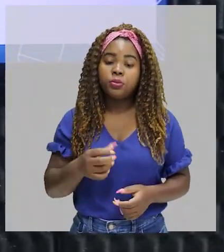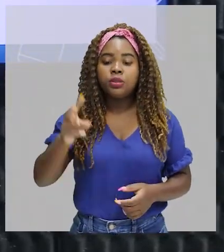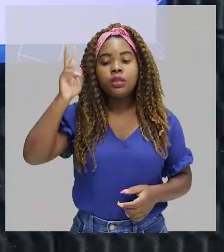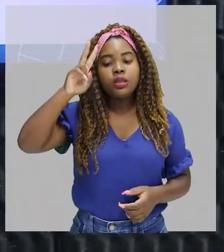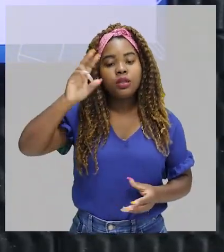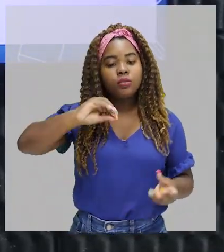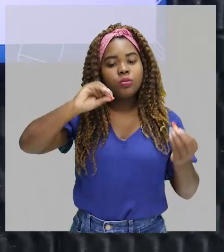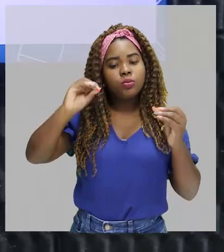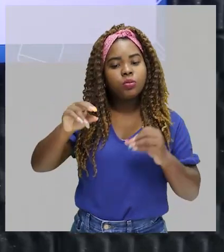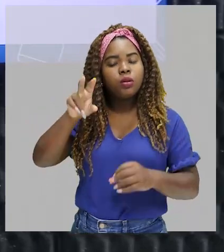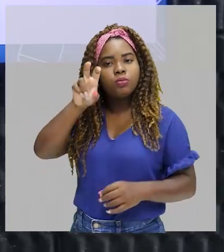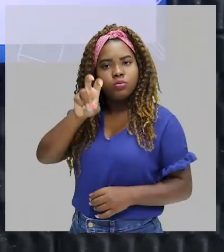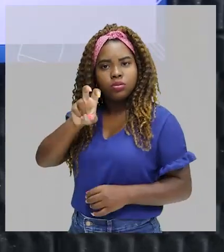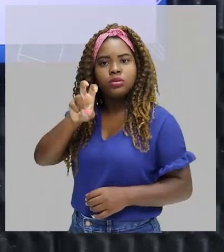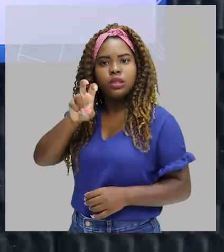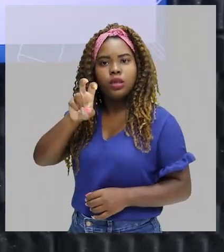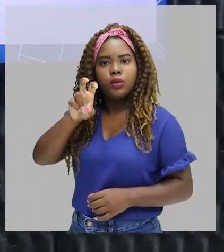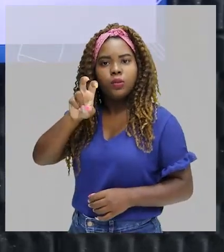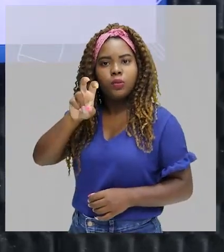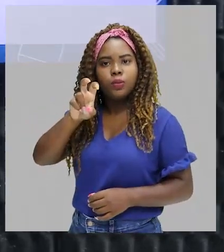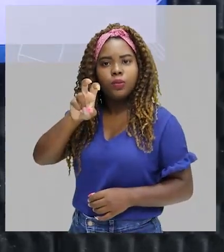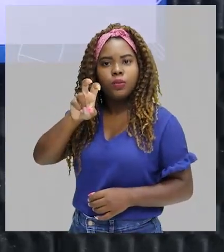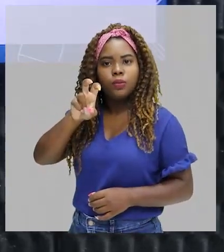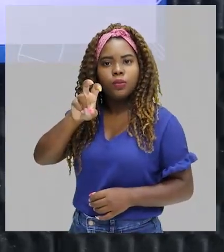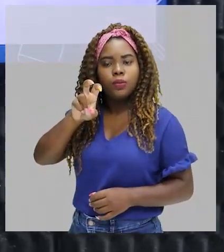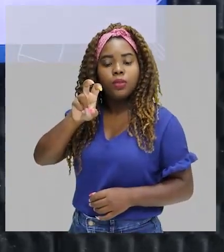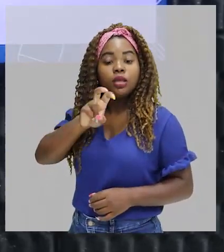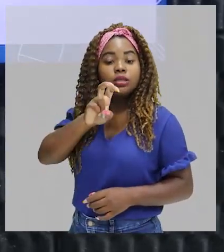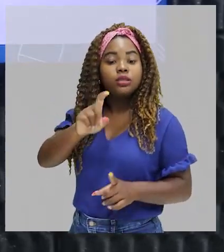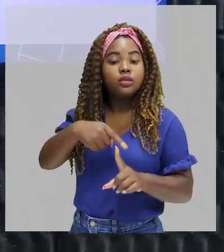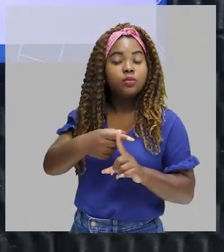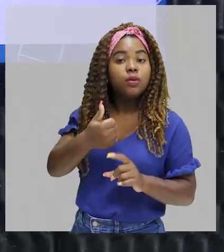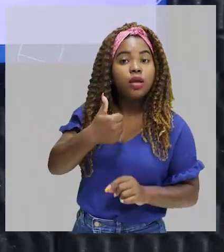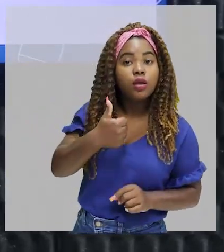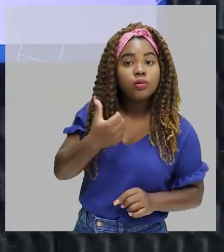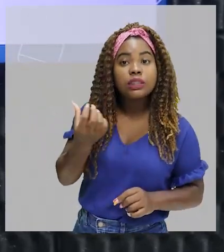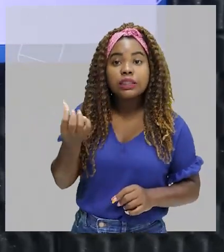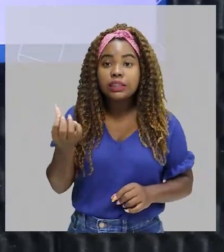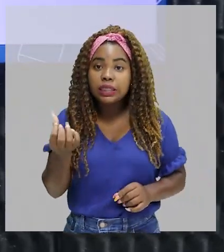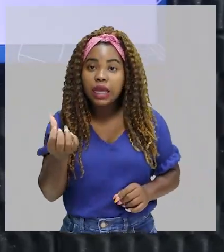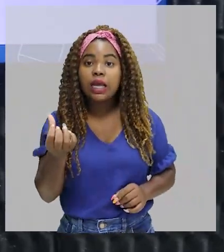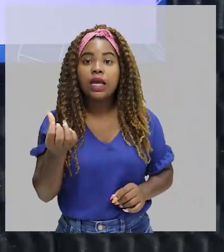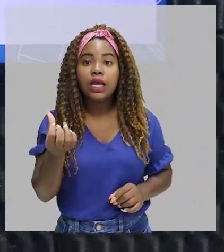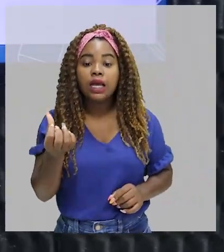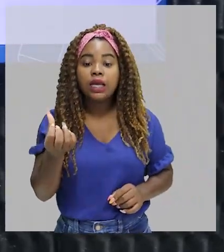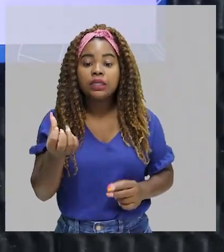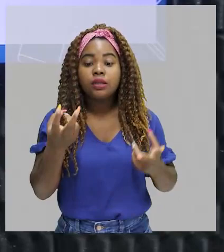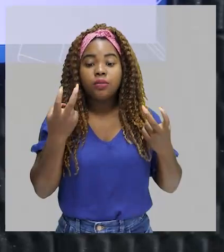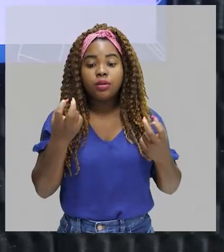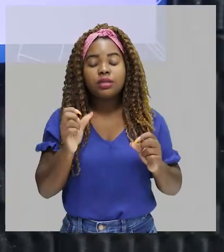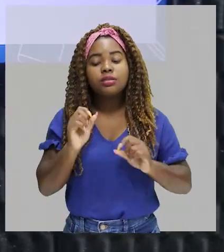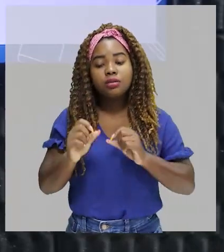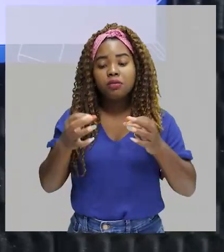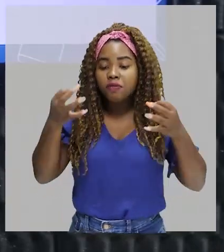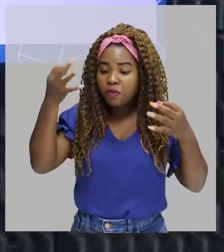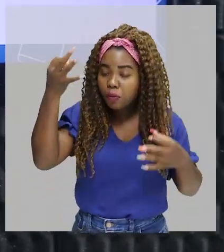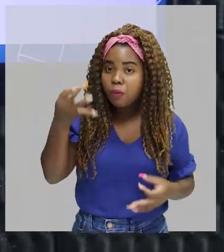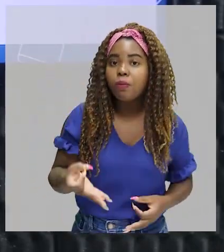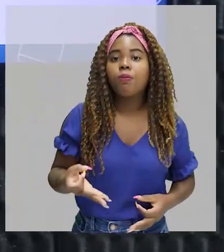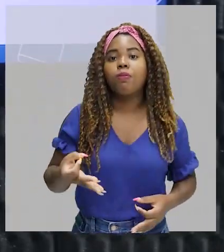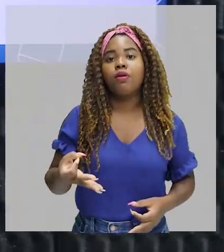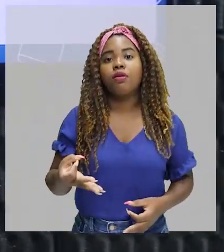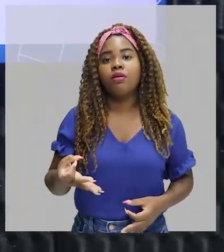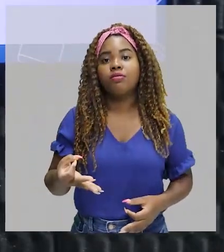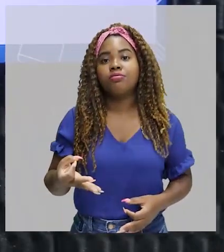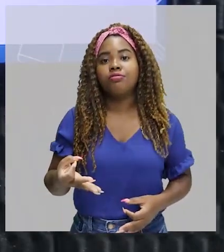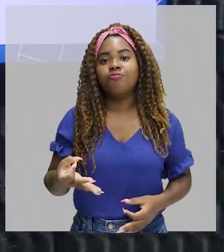estava colocando 5 meios aritméticos? 5 mais 1, 6. Perceba que ficou